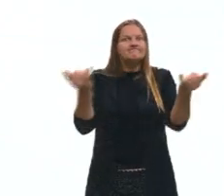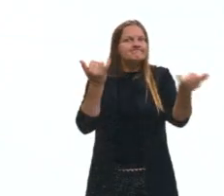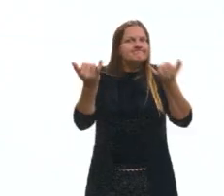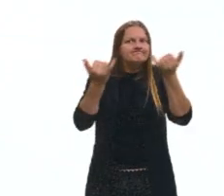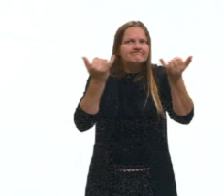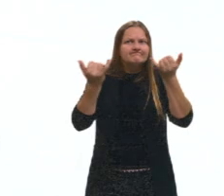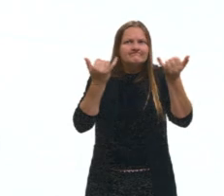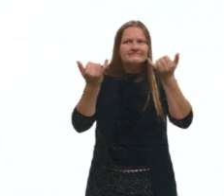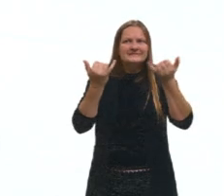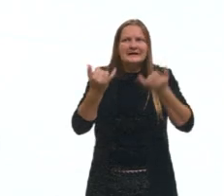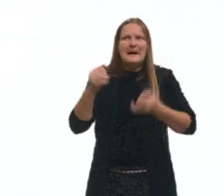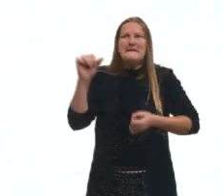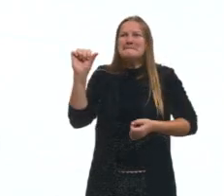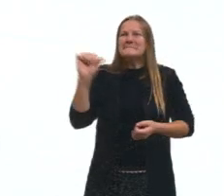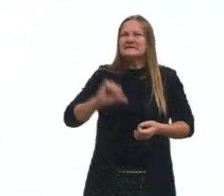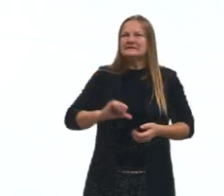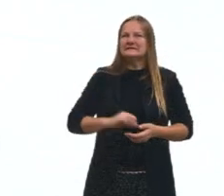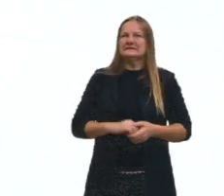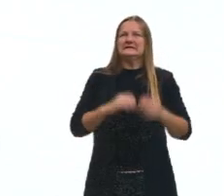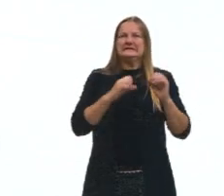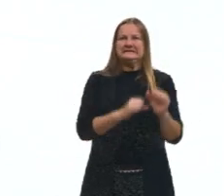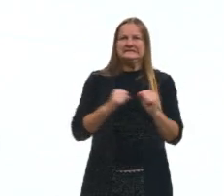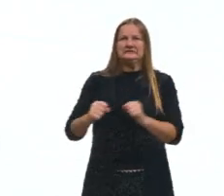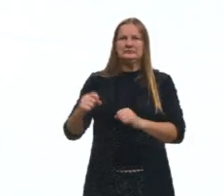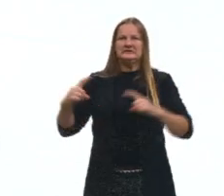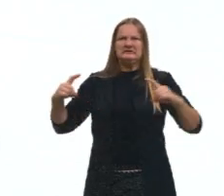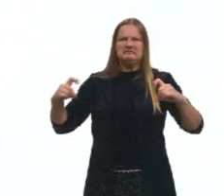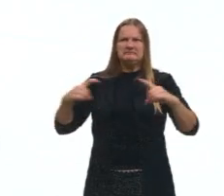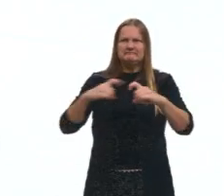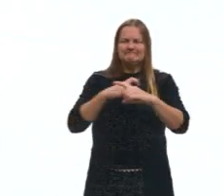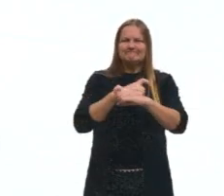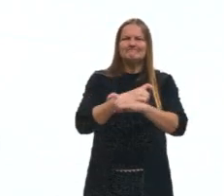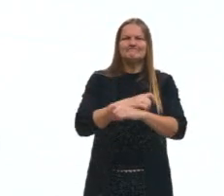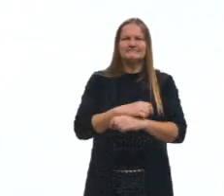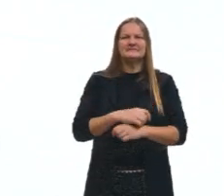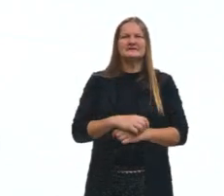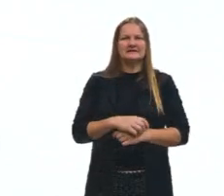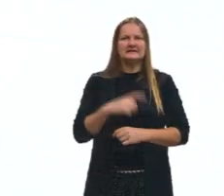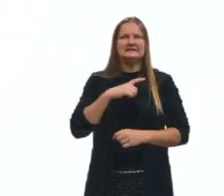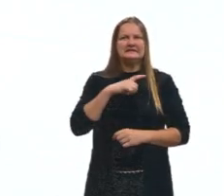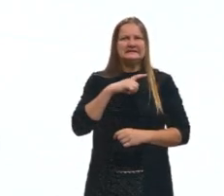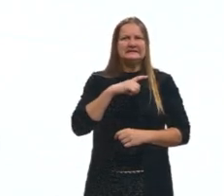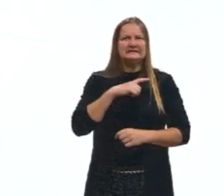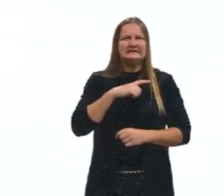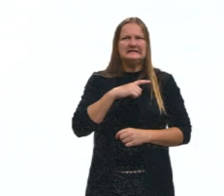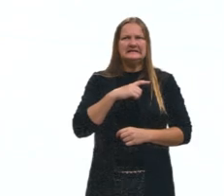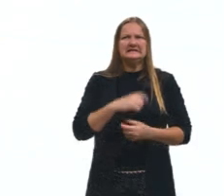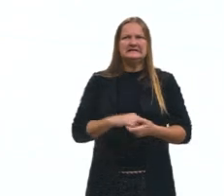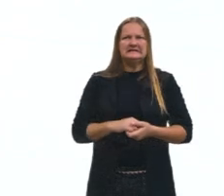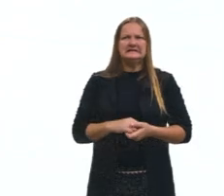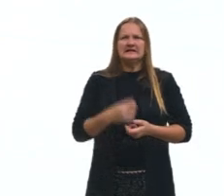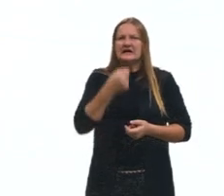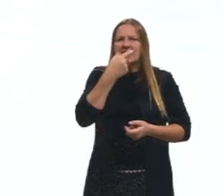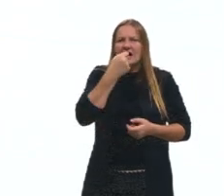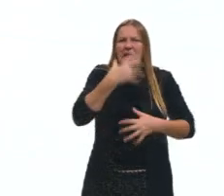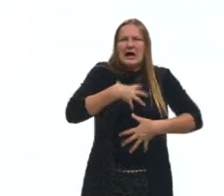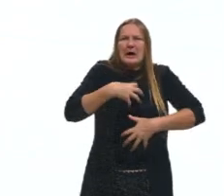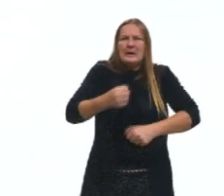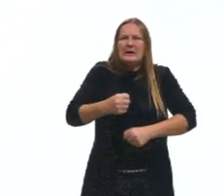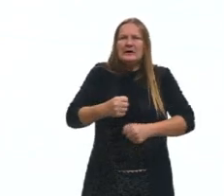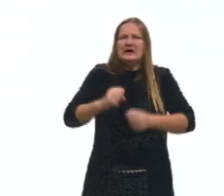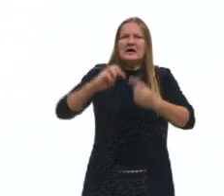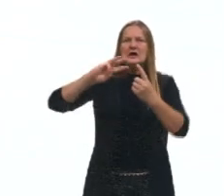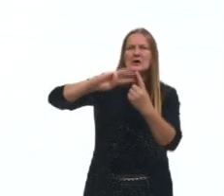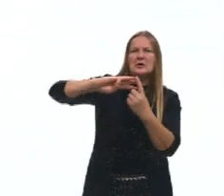notícia aqui ó essa outra notícia mostrou que a detecção de superbactérias resistentes a antibióticos